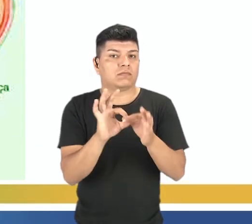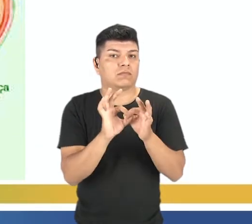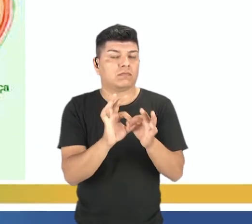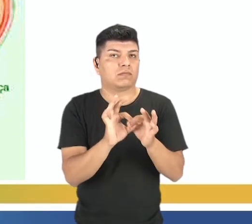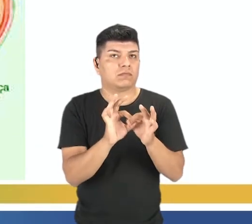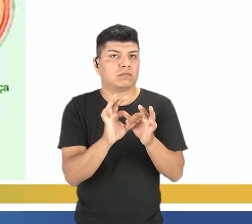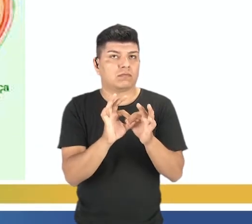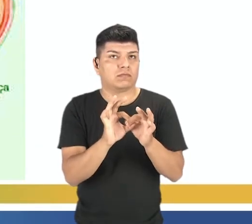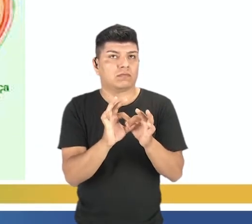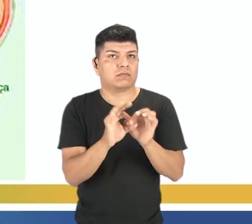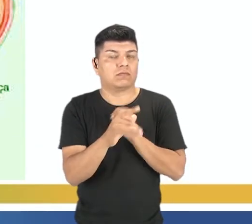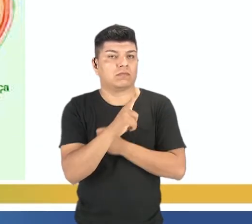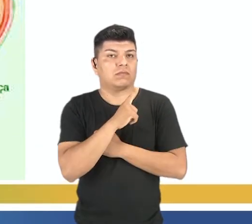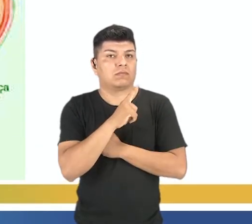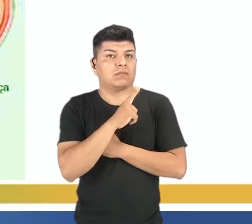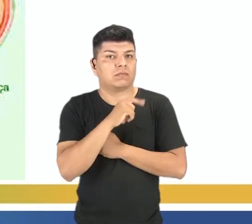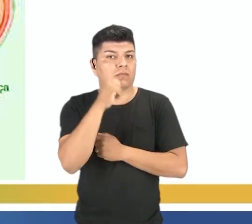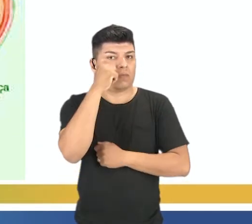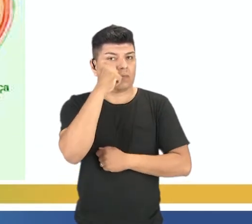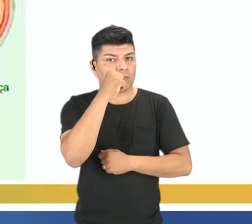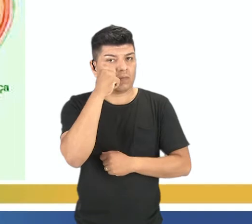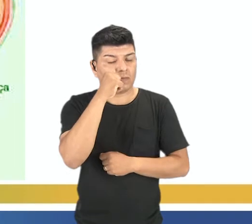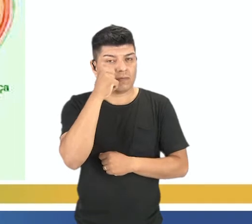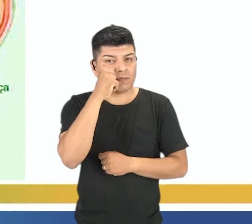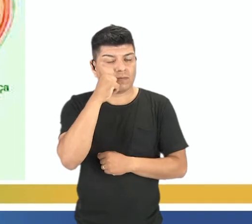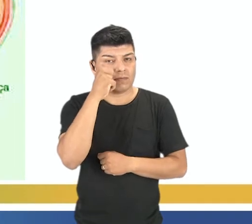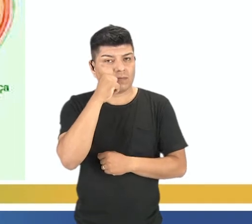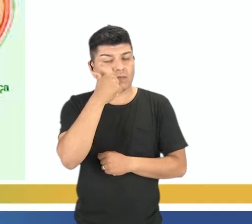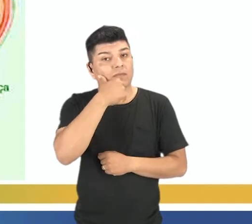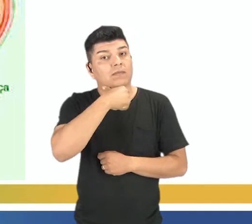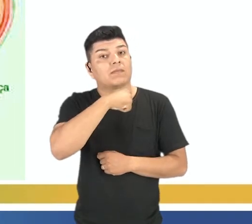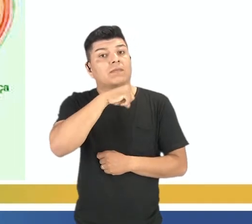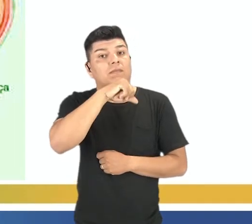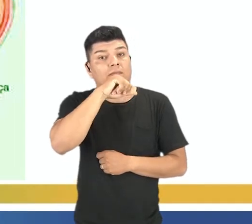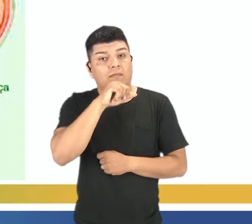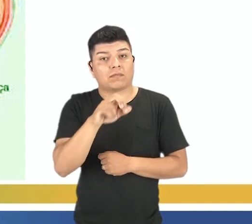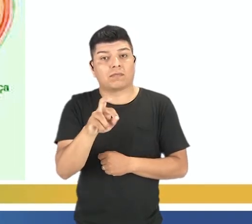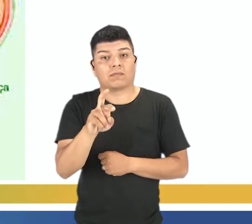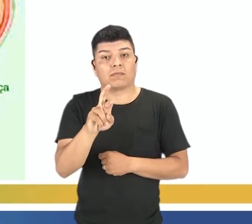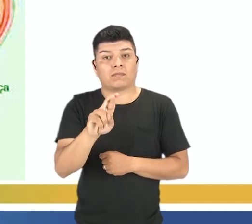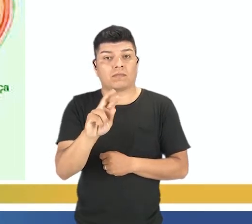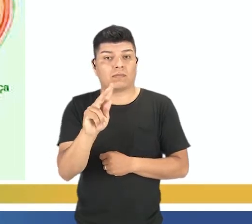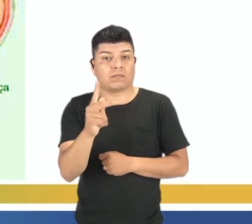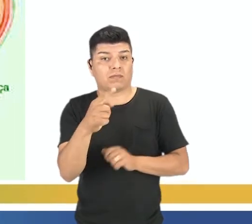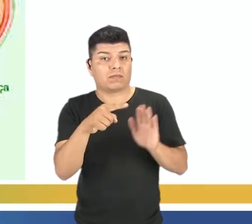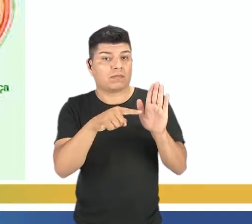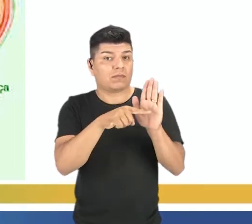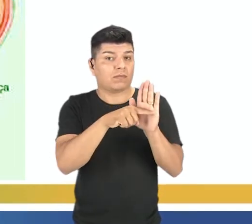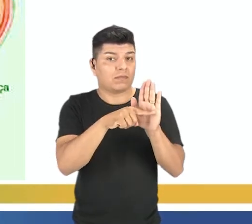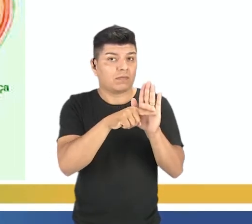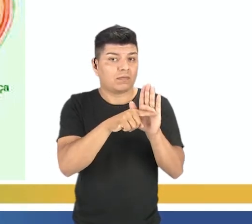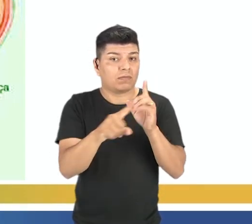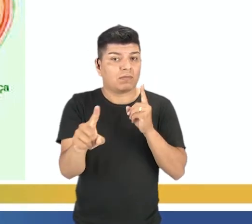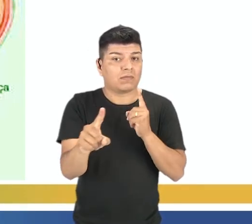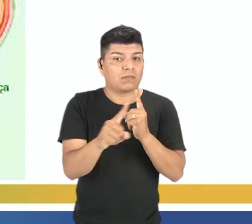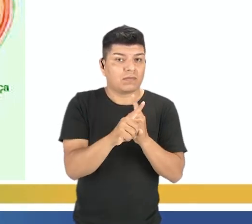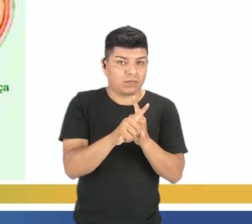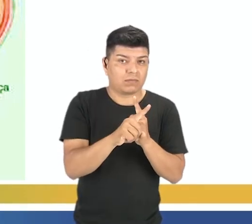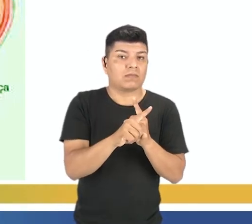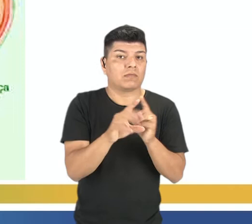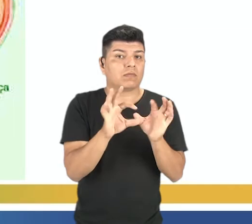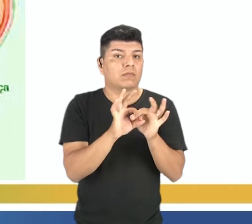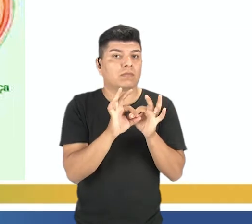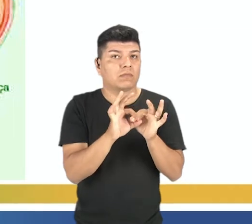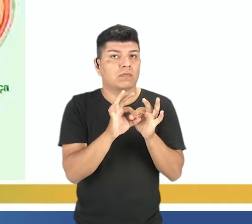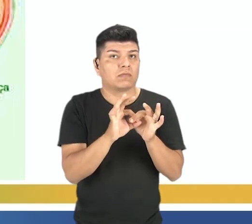né, eu tenho uma mãe RH negativa e ela encontra, né, tem um